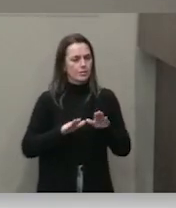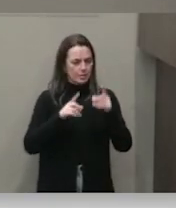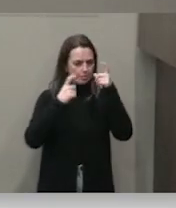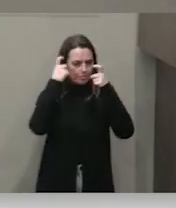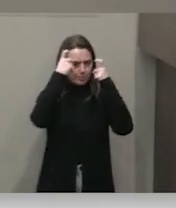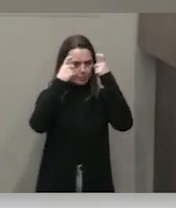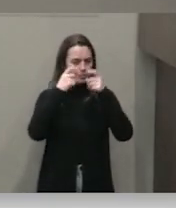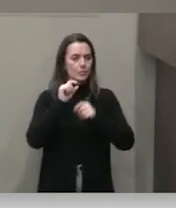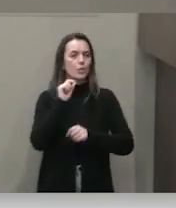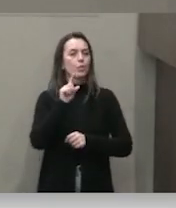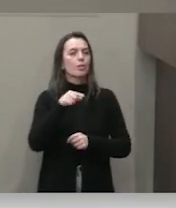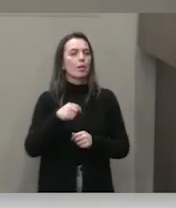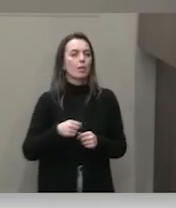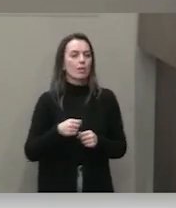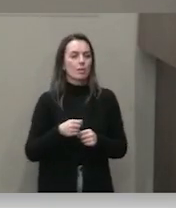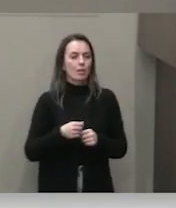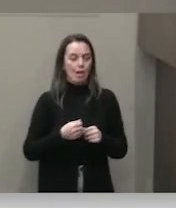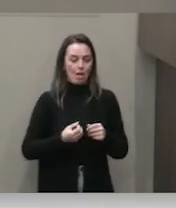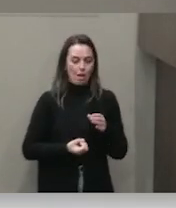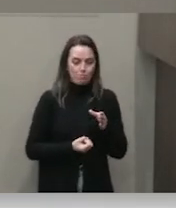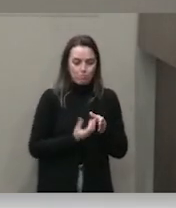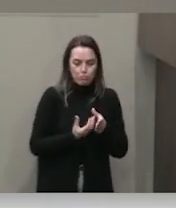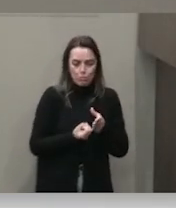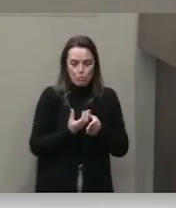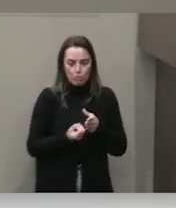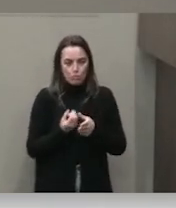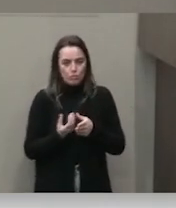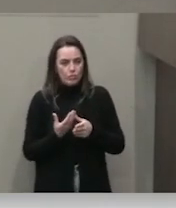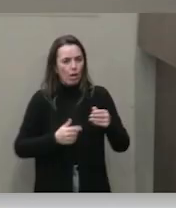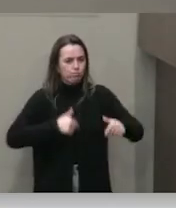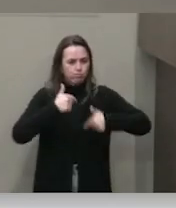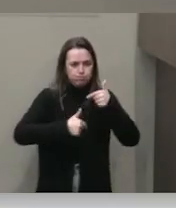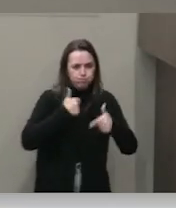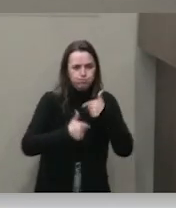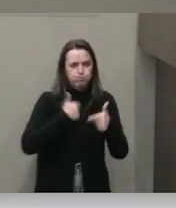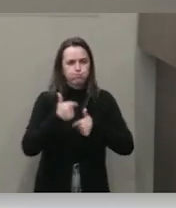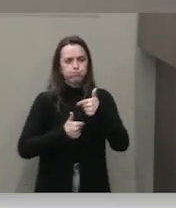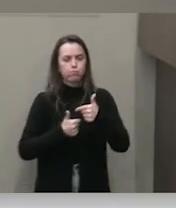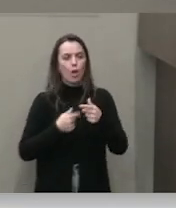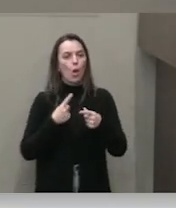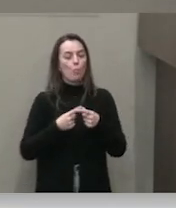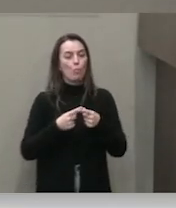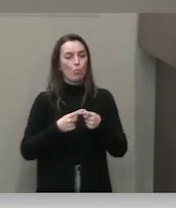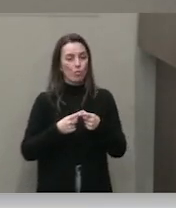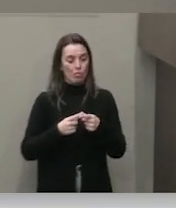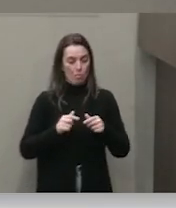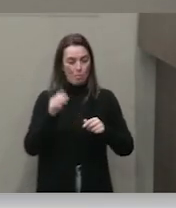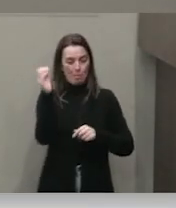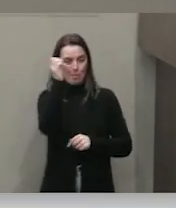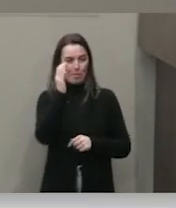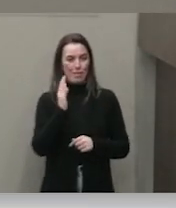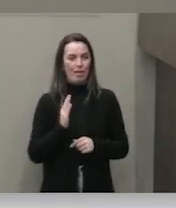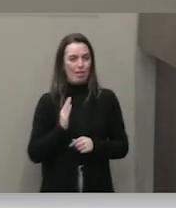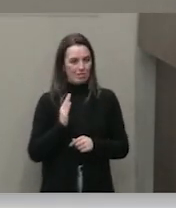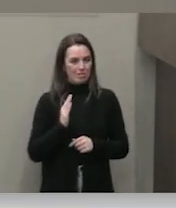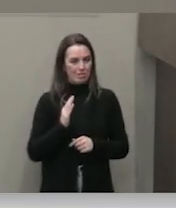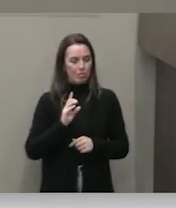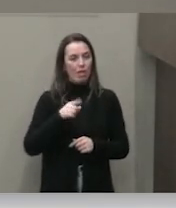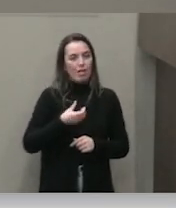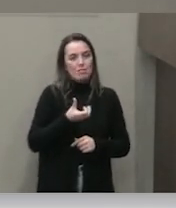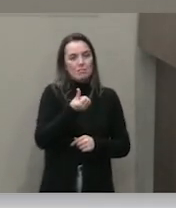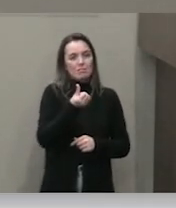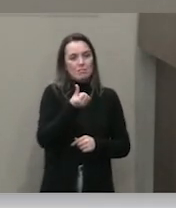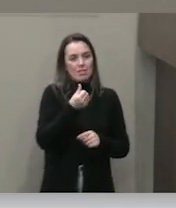à produtividade. A produtividade de um brasileiro hoje, ele é 6 vezes menor do que de um